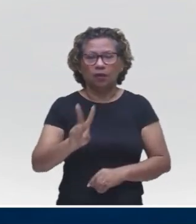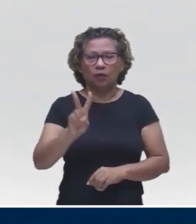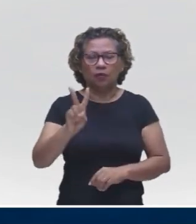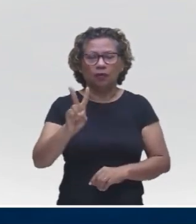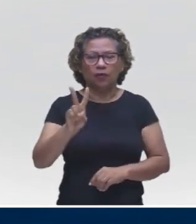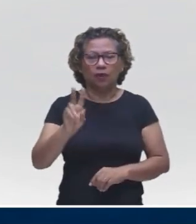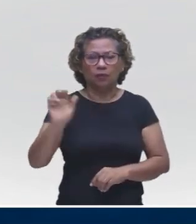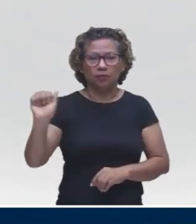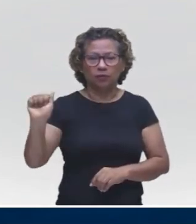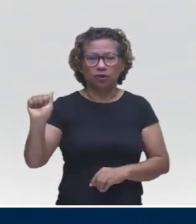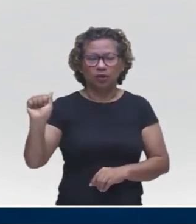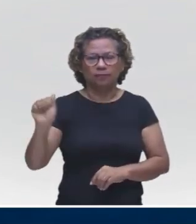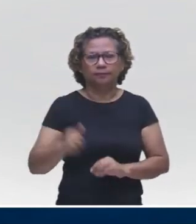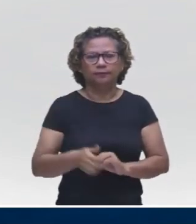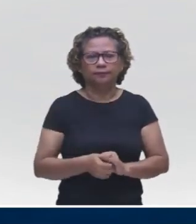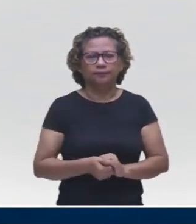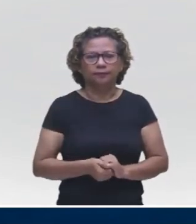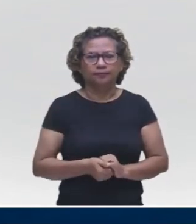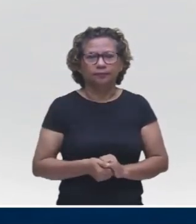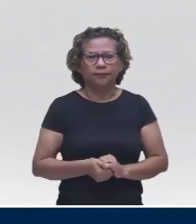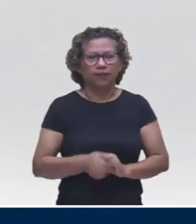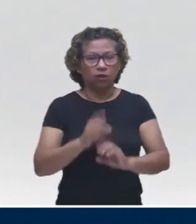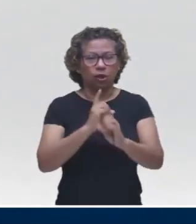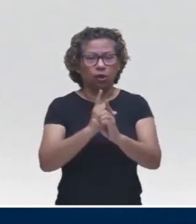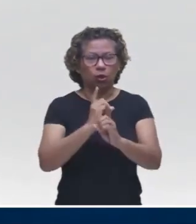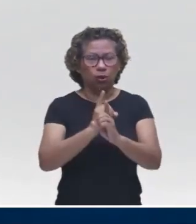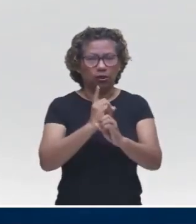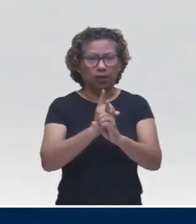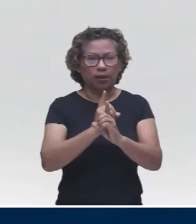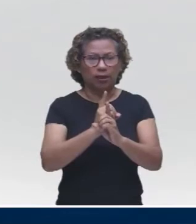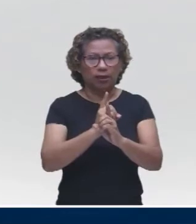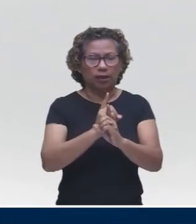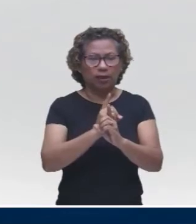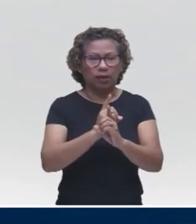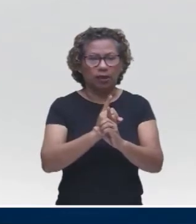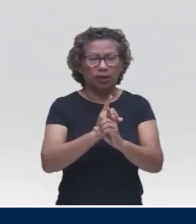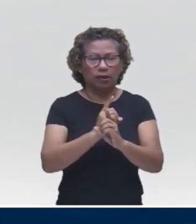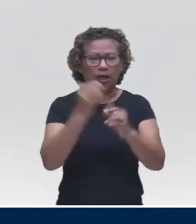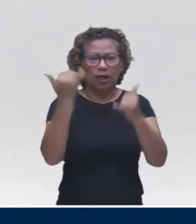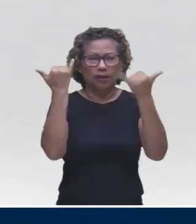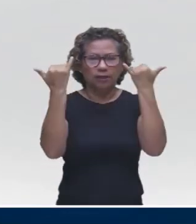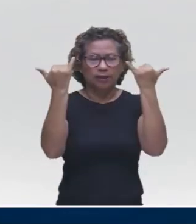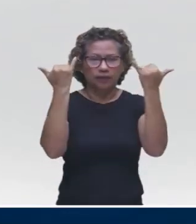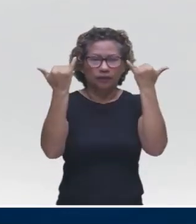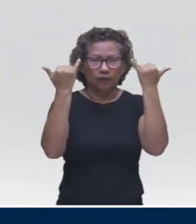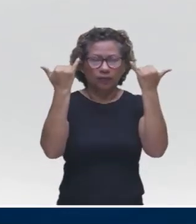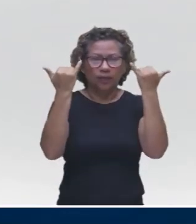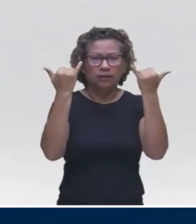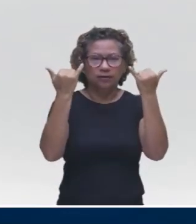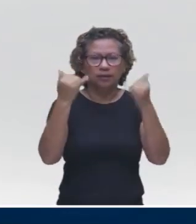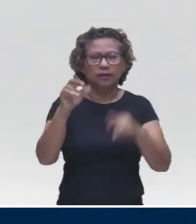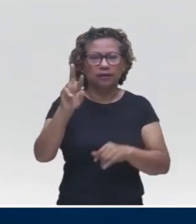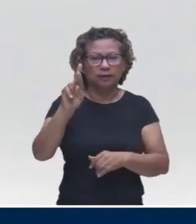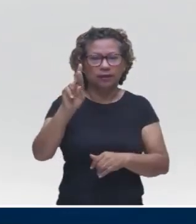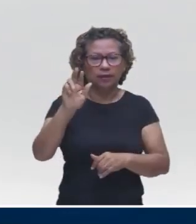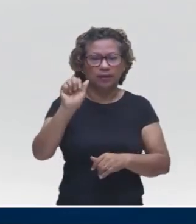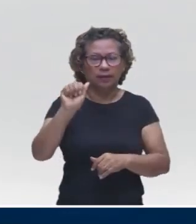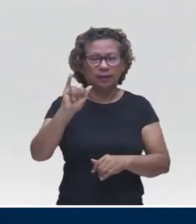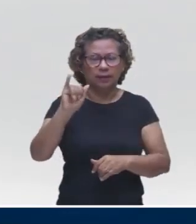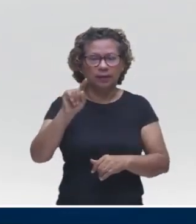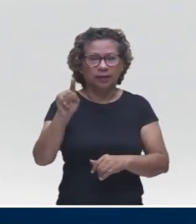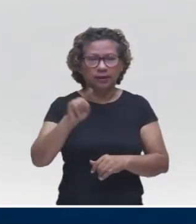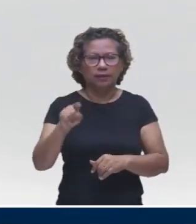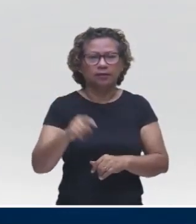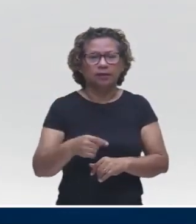valor de A? Para encontrar o valor de A, eu já vou usar essa informação aqui, que é a da raiz. Menos